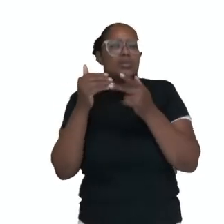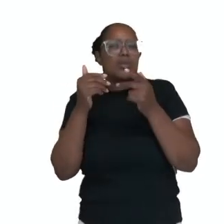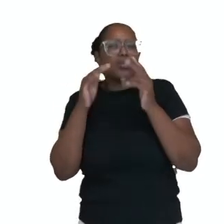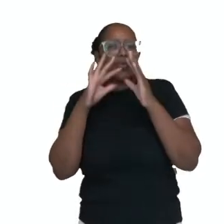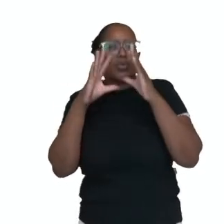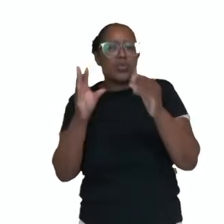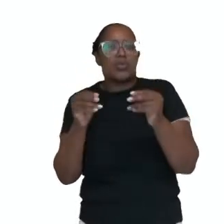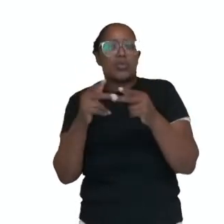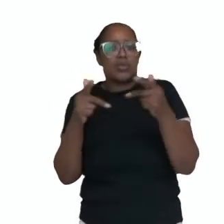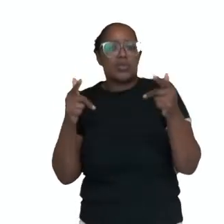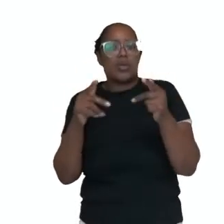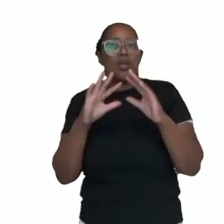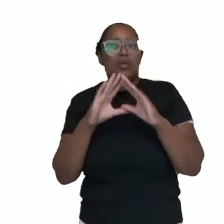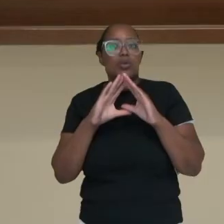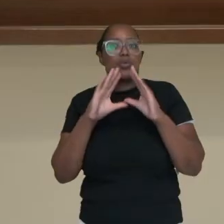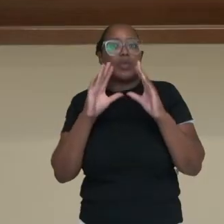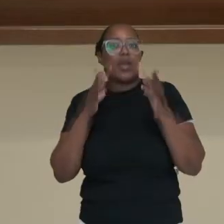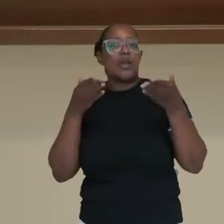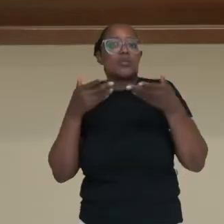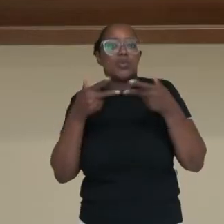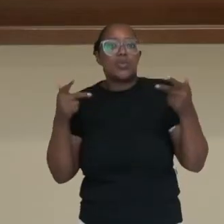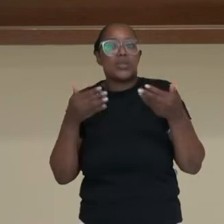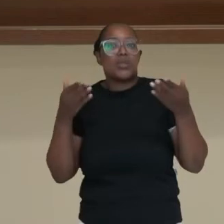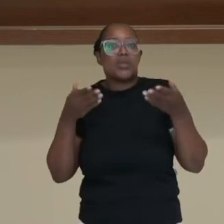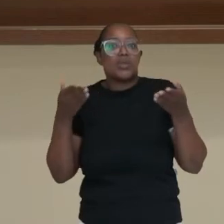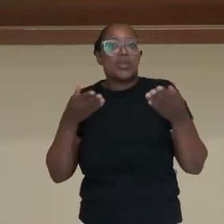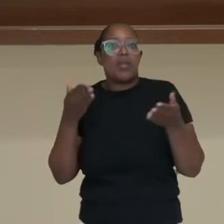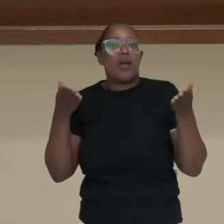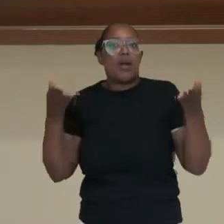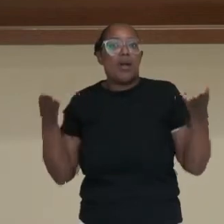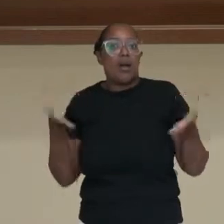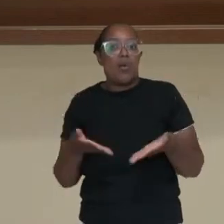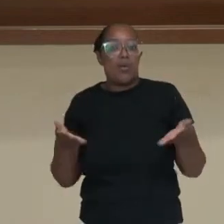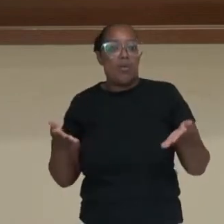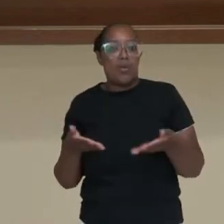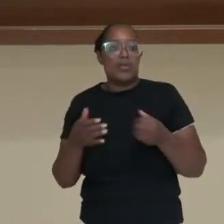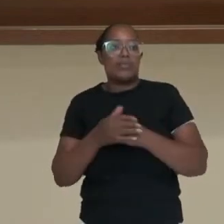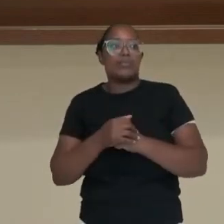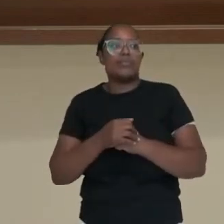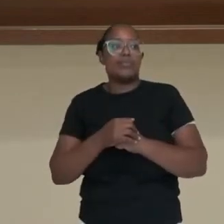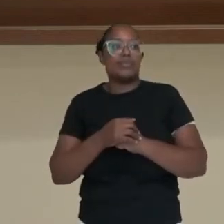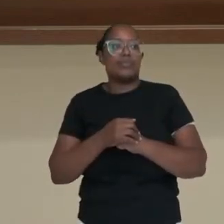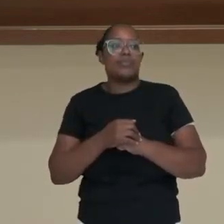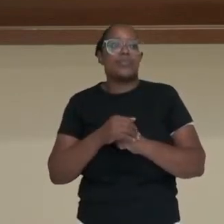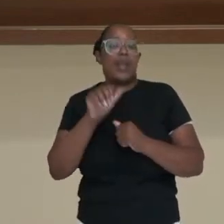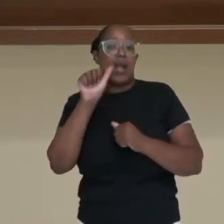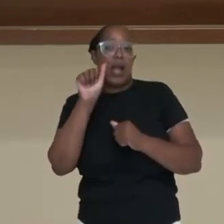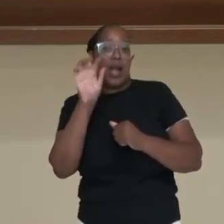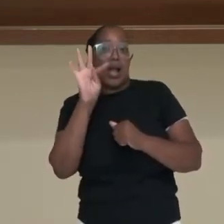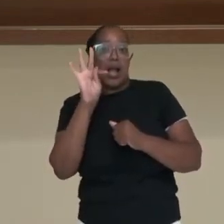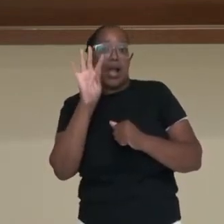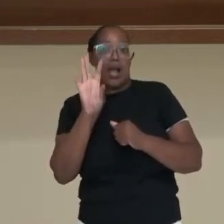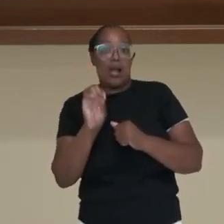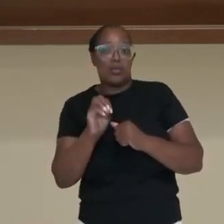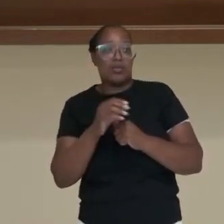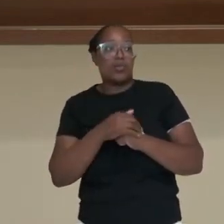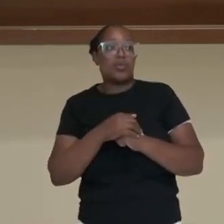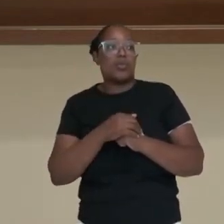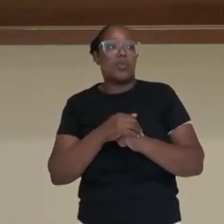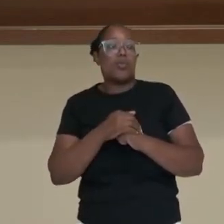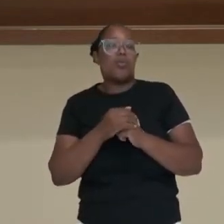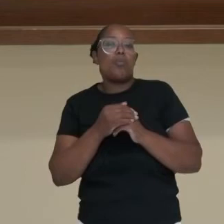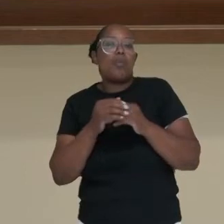aquilo que eu estou sendo agora, né? A gente dá um exemplo clássico assim, ó, aquilo que é nesse momento uma